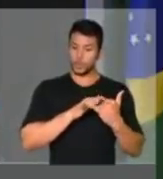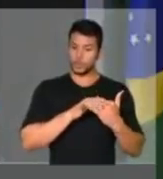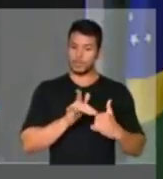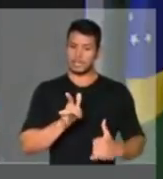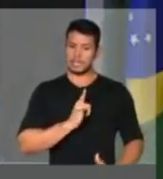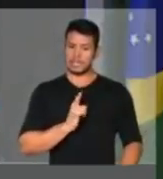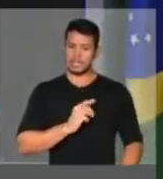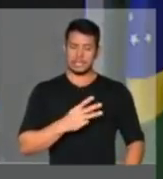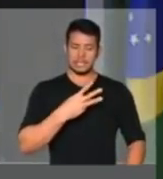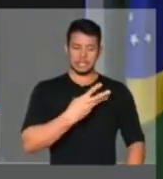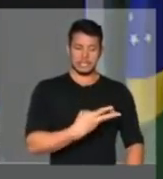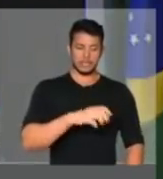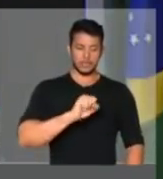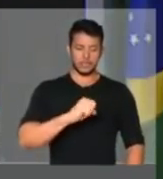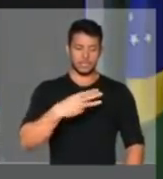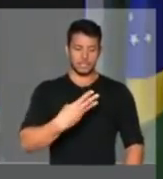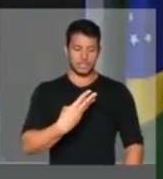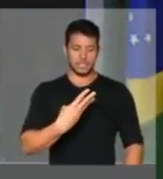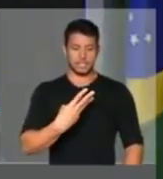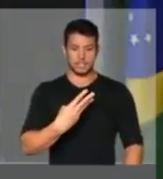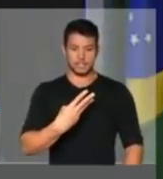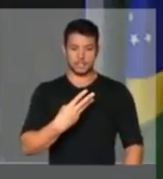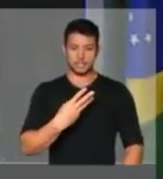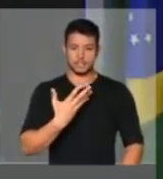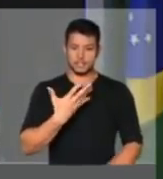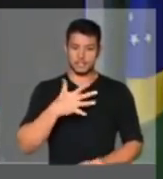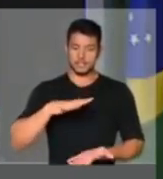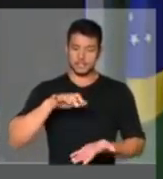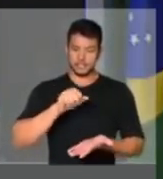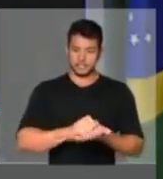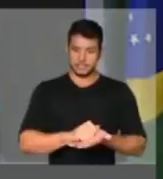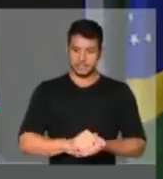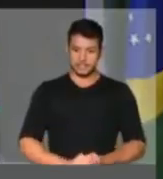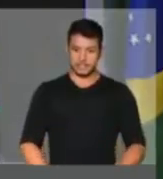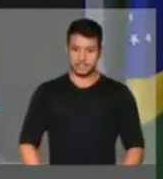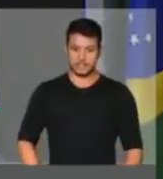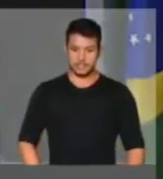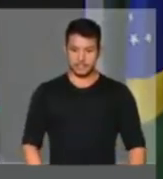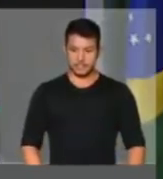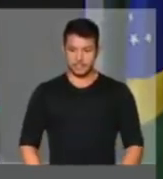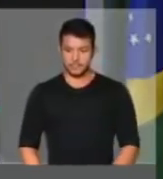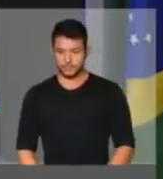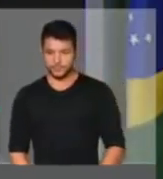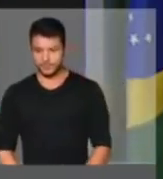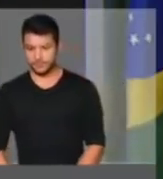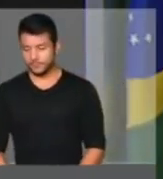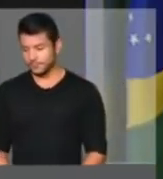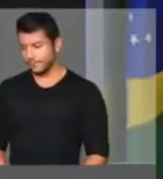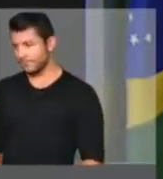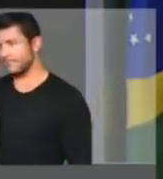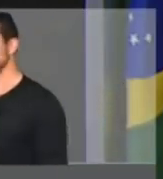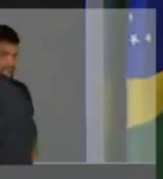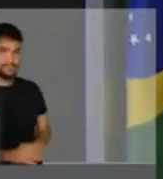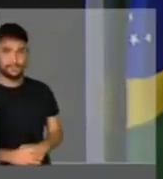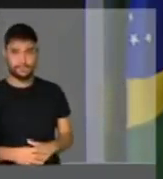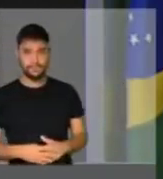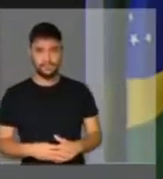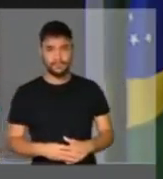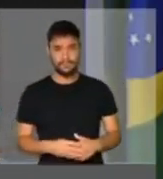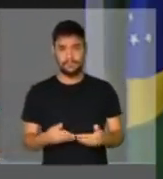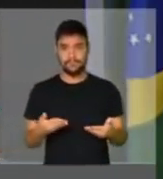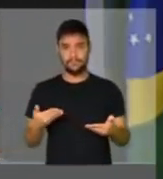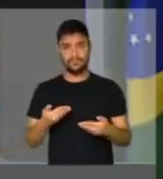incríveis 383 inscritos, 383 mesmo, não 383 mil. E que enviou